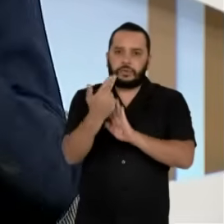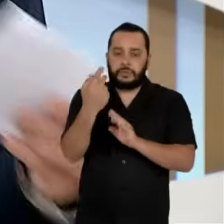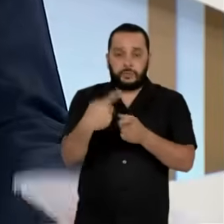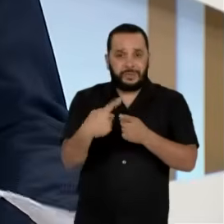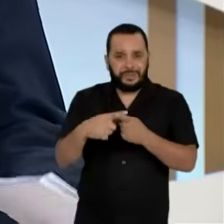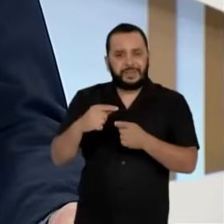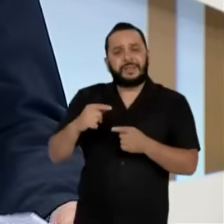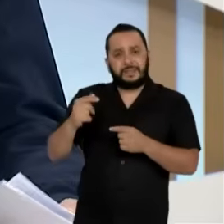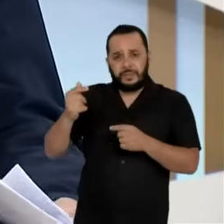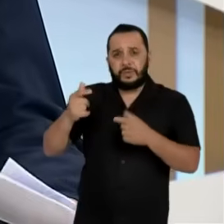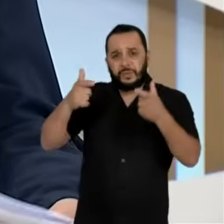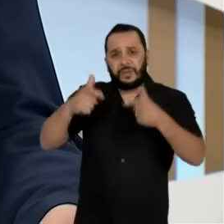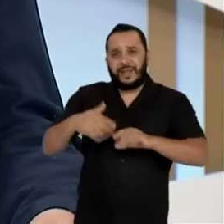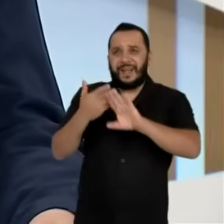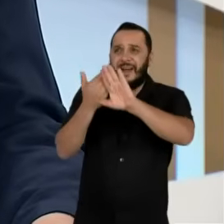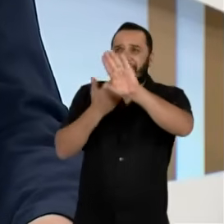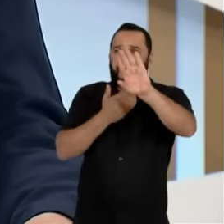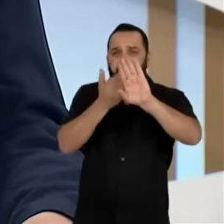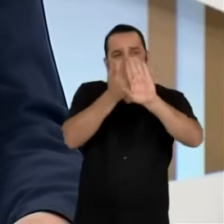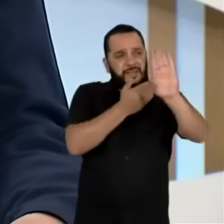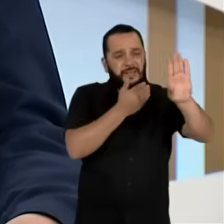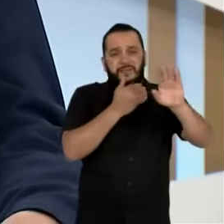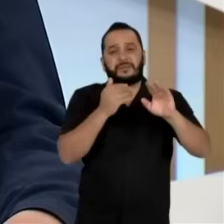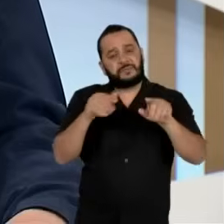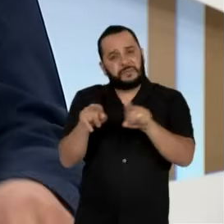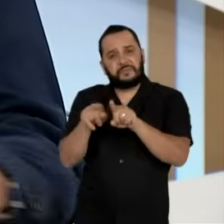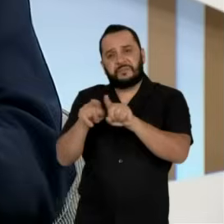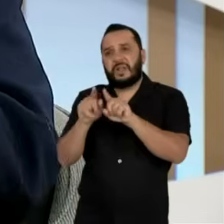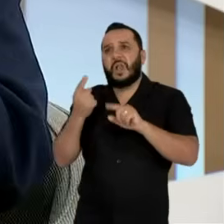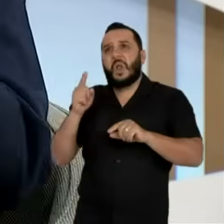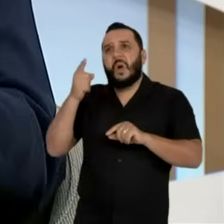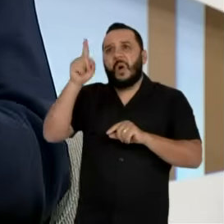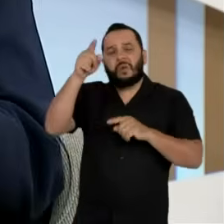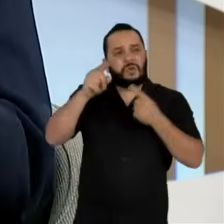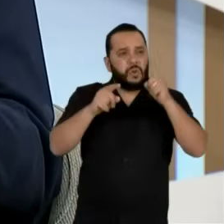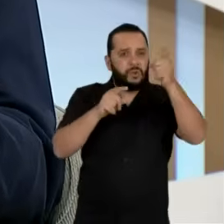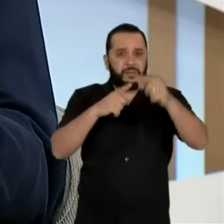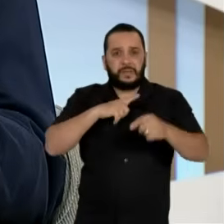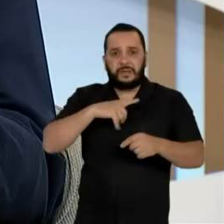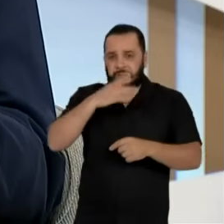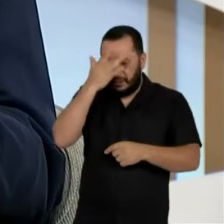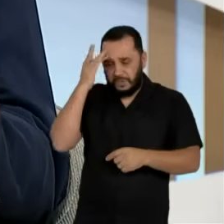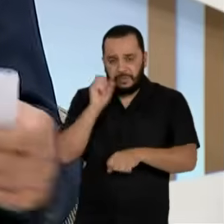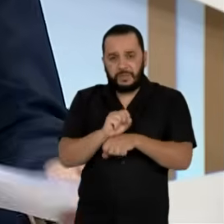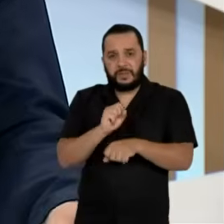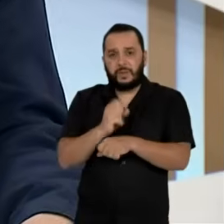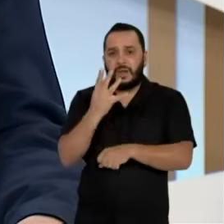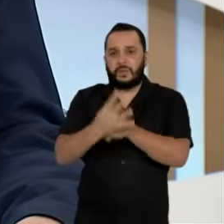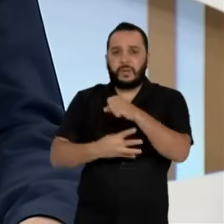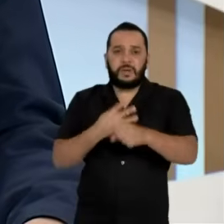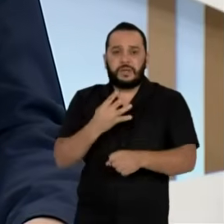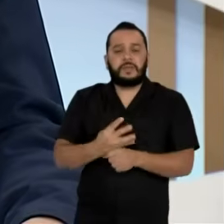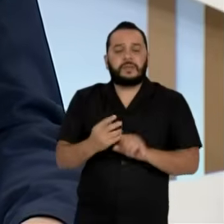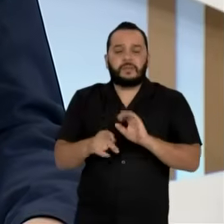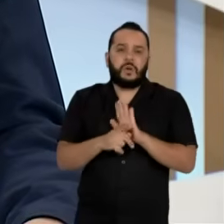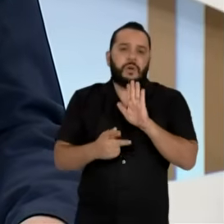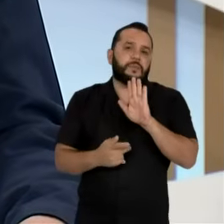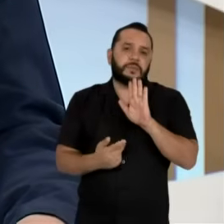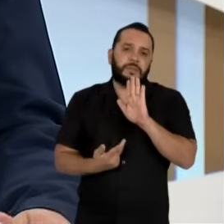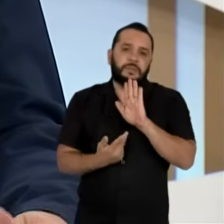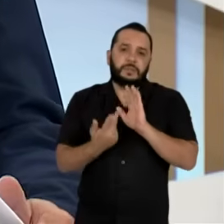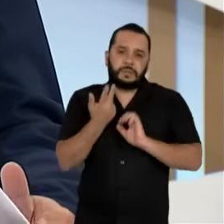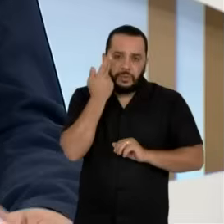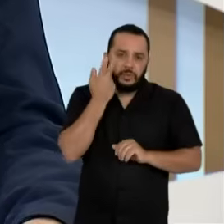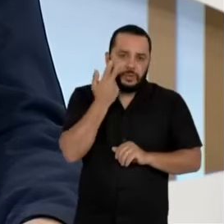comunidades são muito isoladas, né? E precisam muito desse serviço. Tem pessoas lá esperando há 4 anos para uma cirurgia de catarata, né? Então,